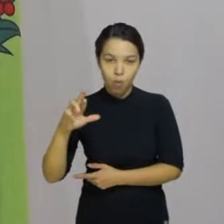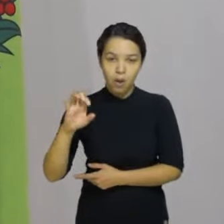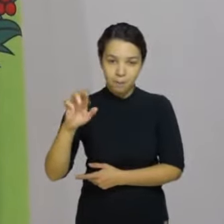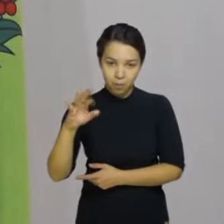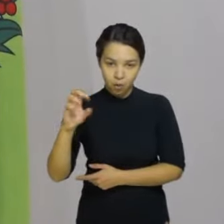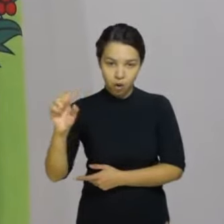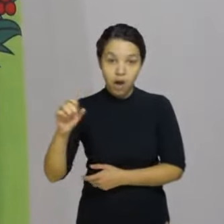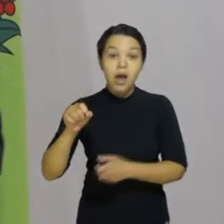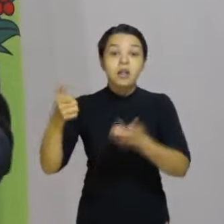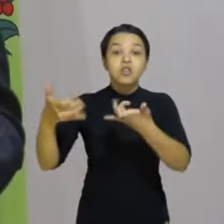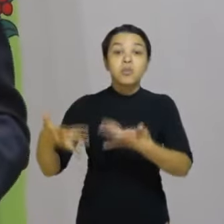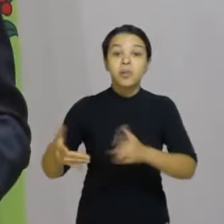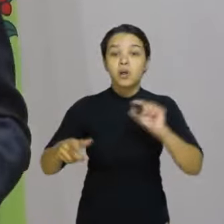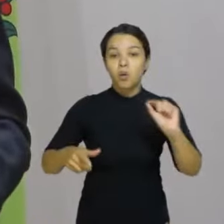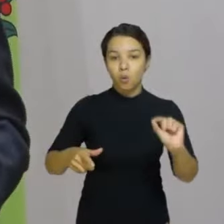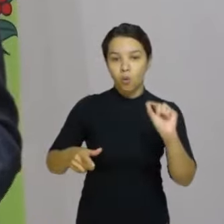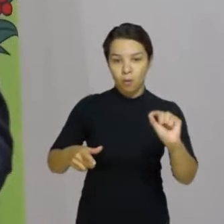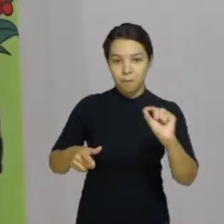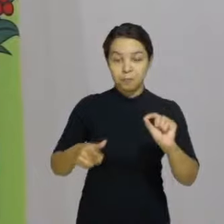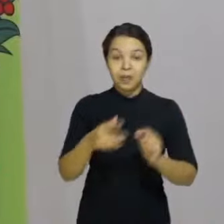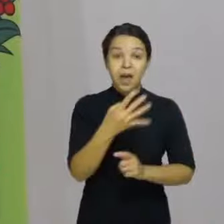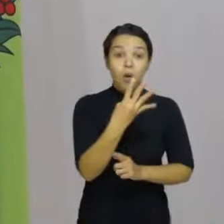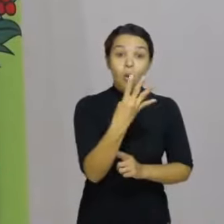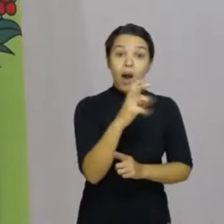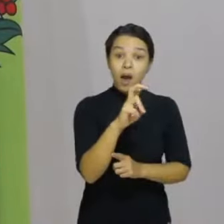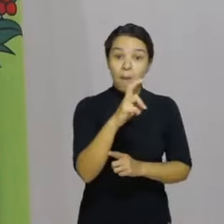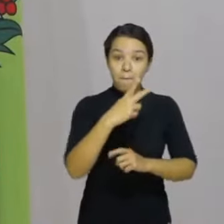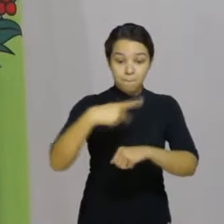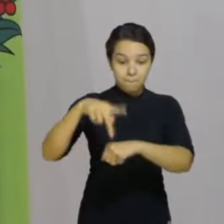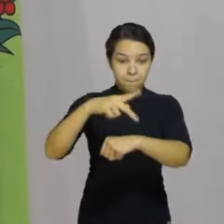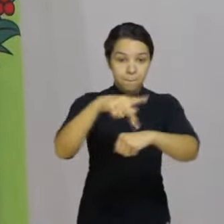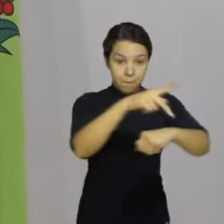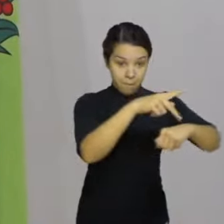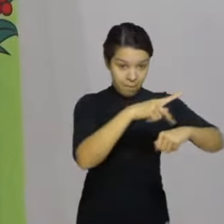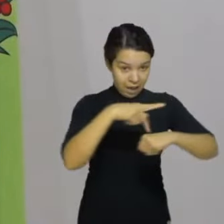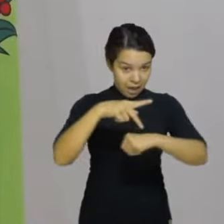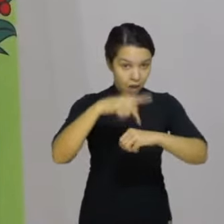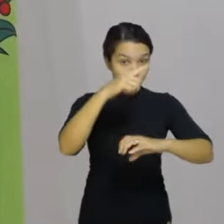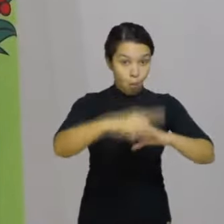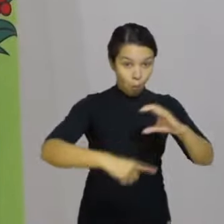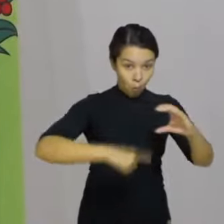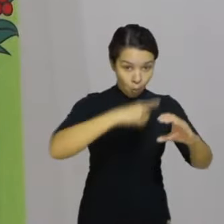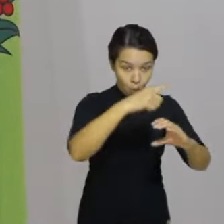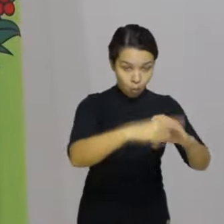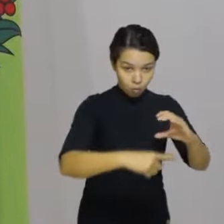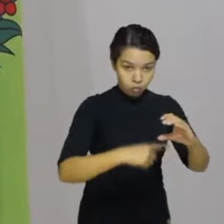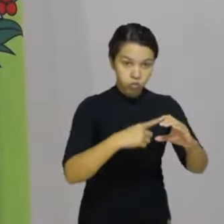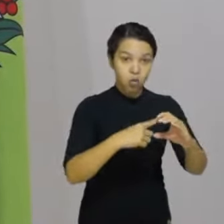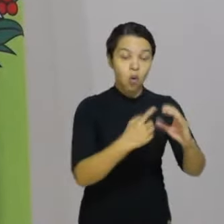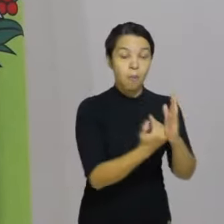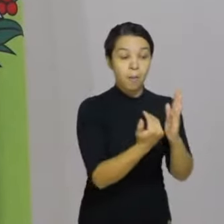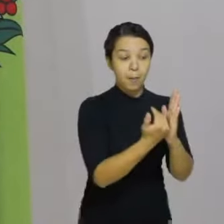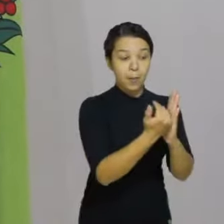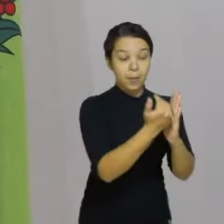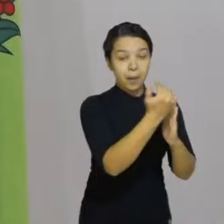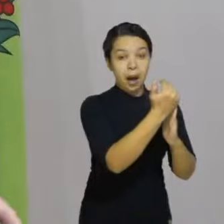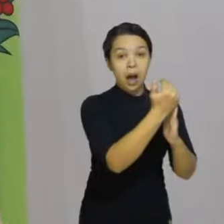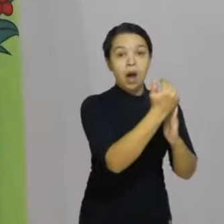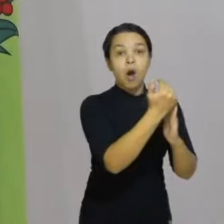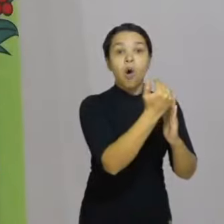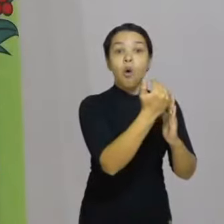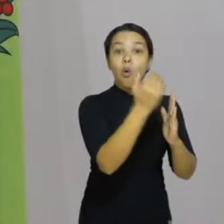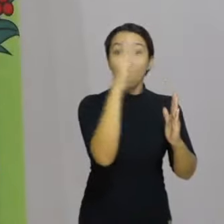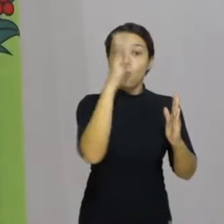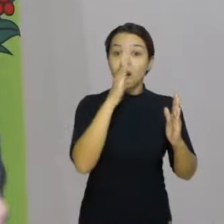nações do mundo, entre 45 países do mundo, o Brasil é justamente o segundo país com